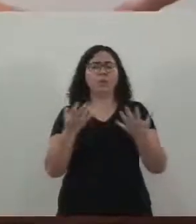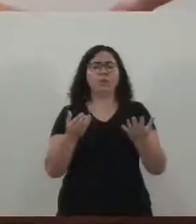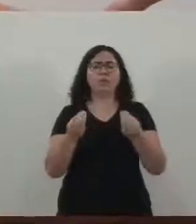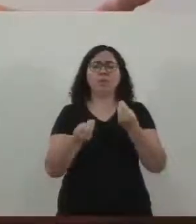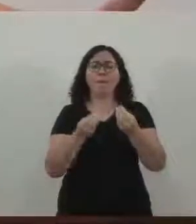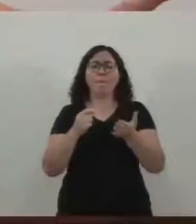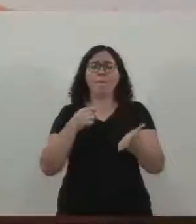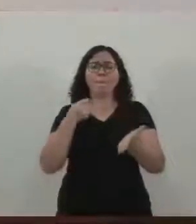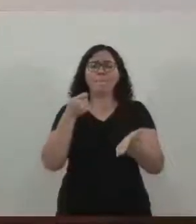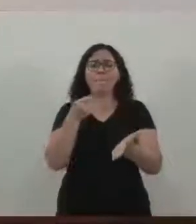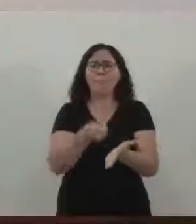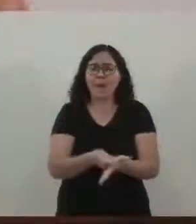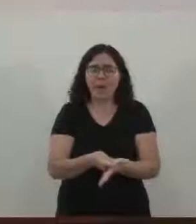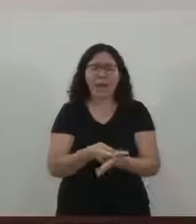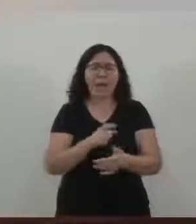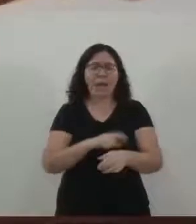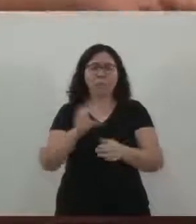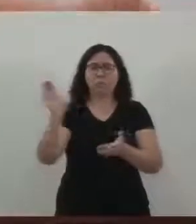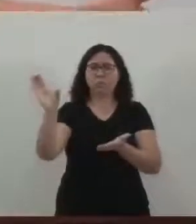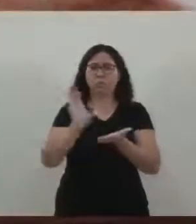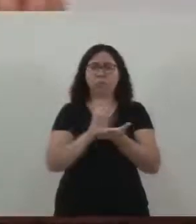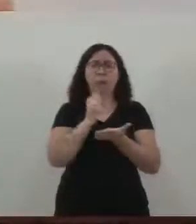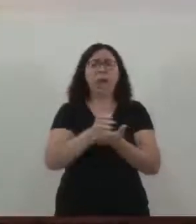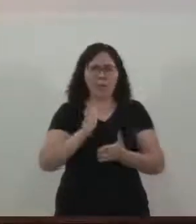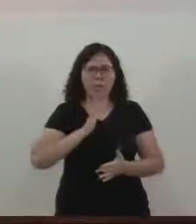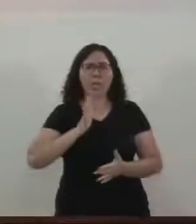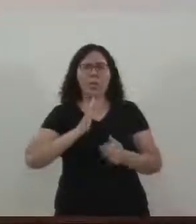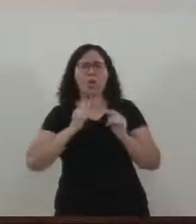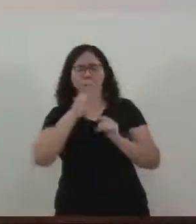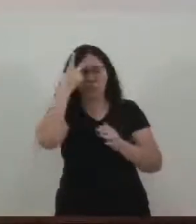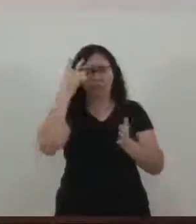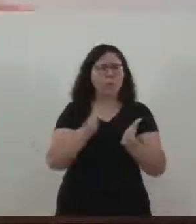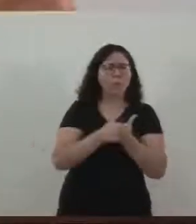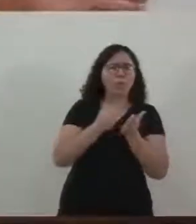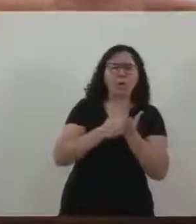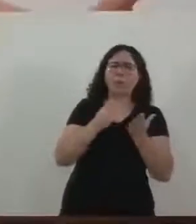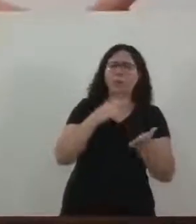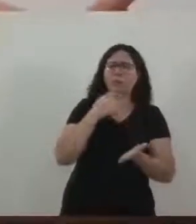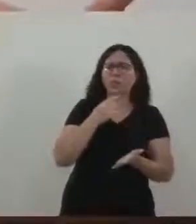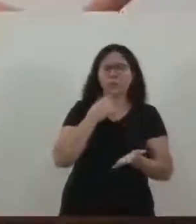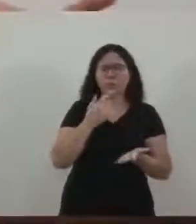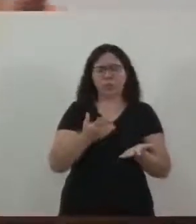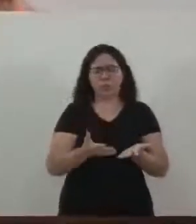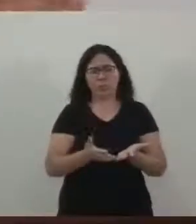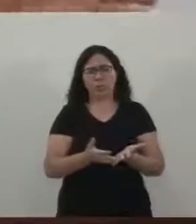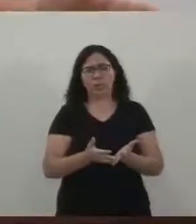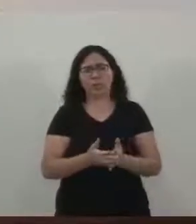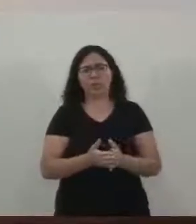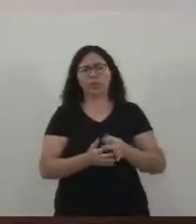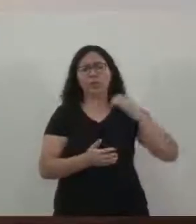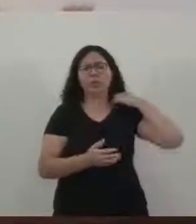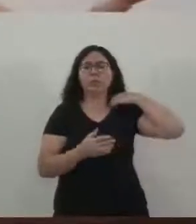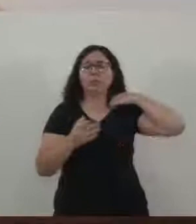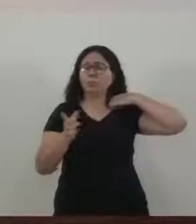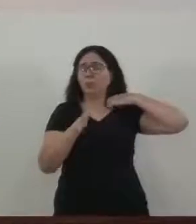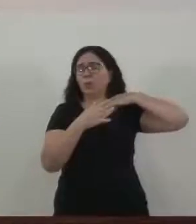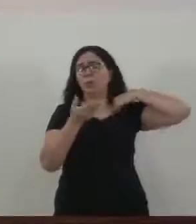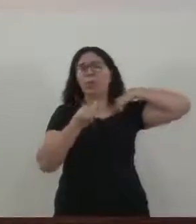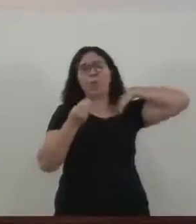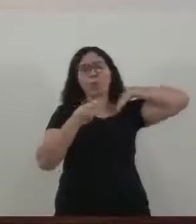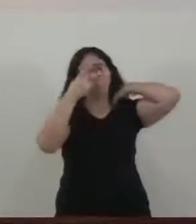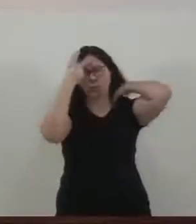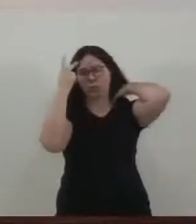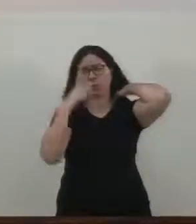pagar à vista. É sempre o rico que ganha mais, porque tem dinheiro, vai lá e paga. Mas eu não sou contra nem outro. Aí tem sua opção, e aquele que achar melhor como pagar, ele vai lá e